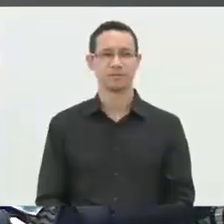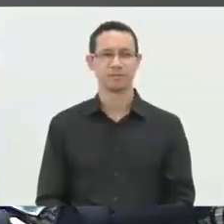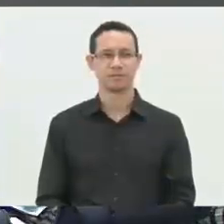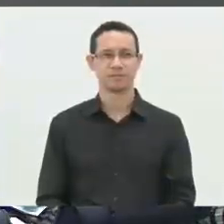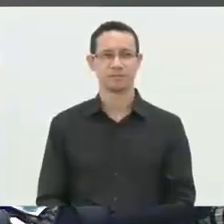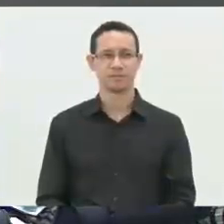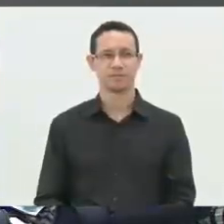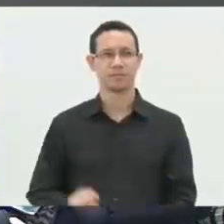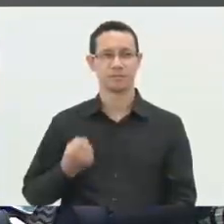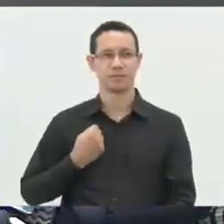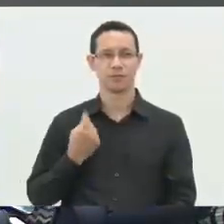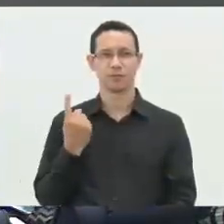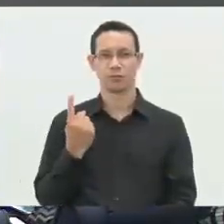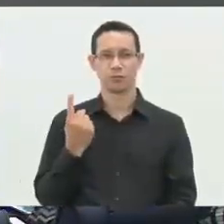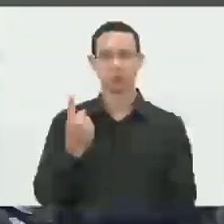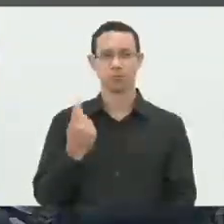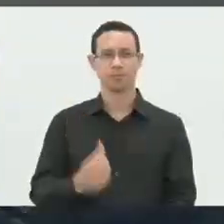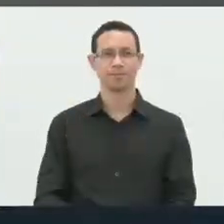item primeiro